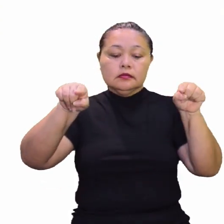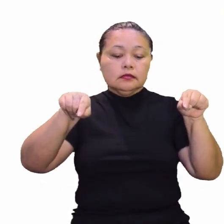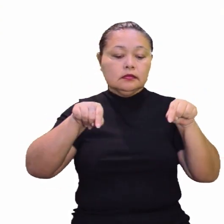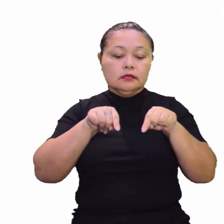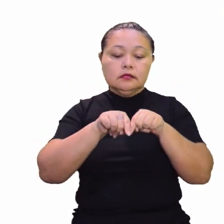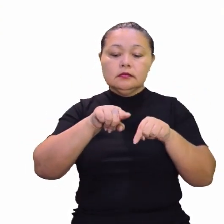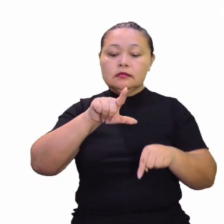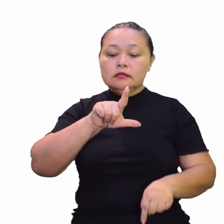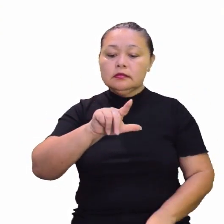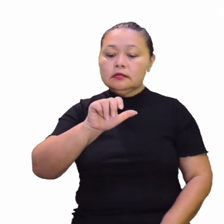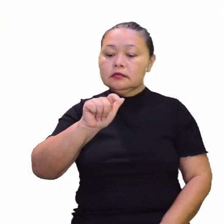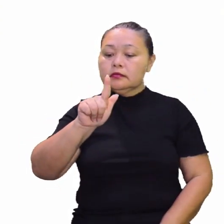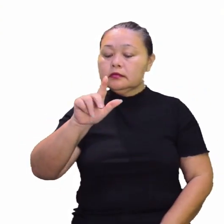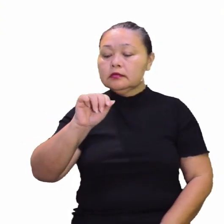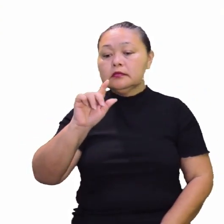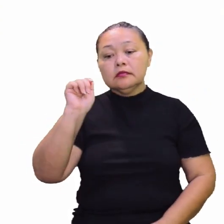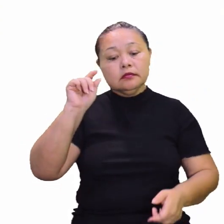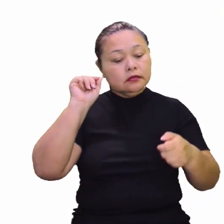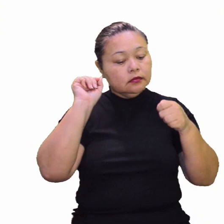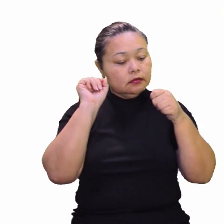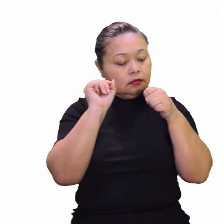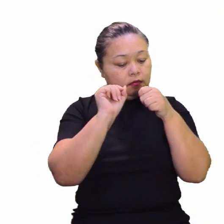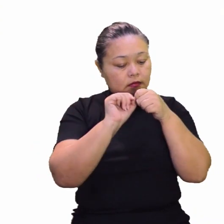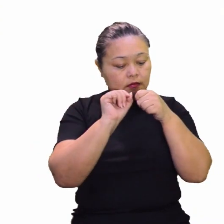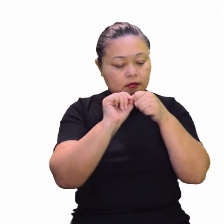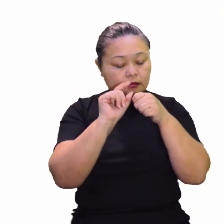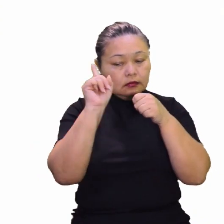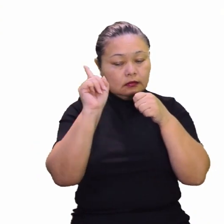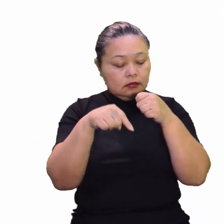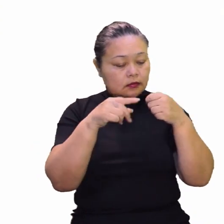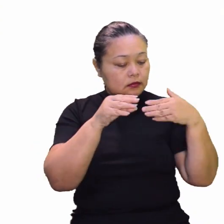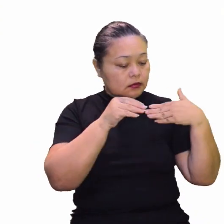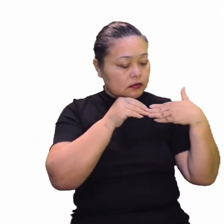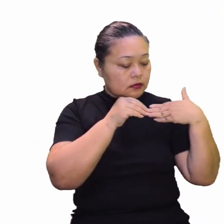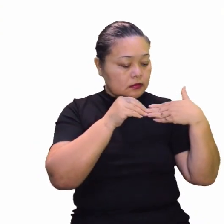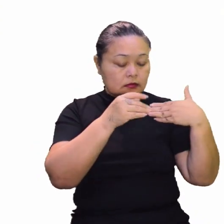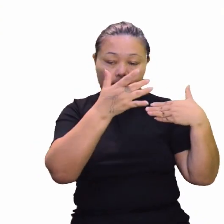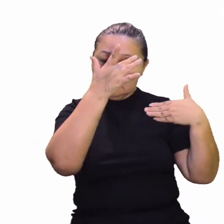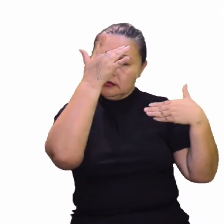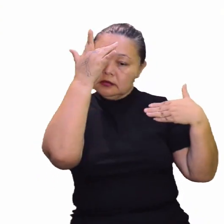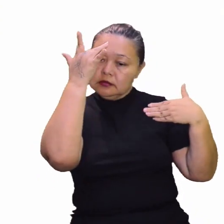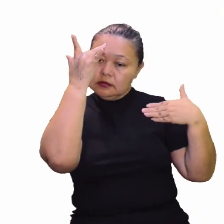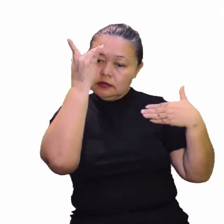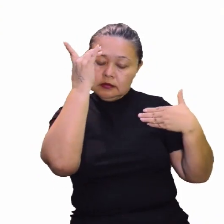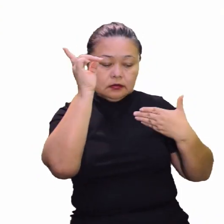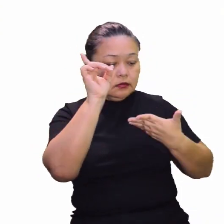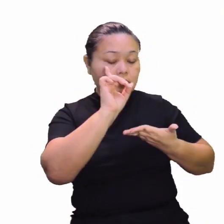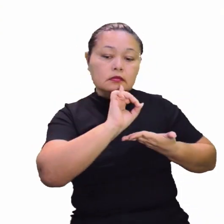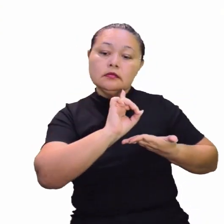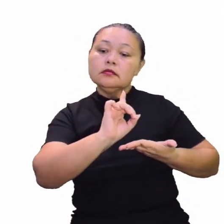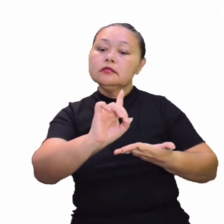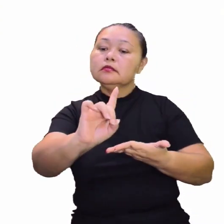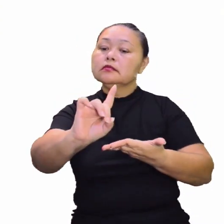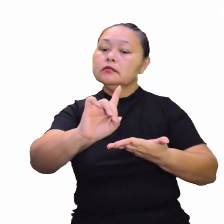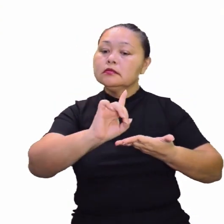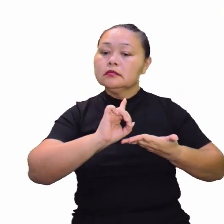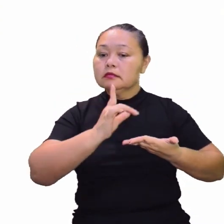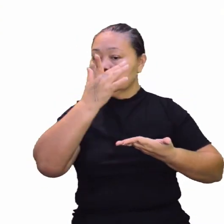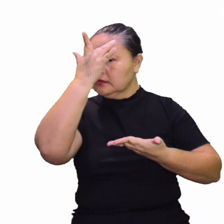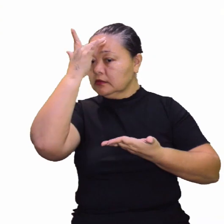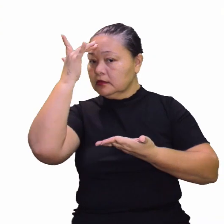é realizar o transporte de pessoas.